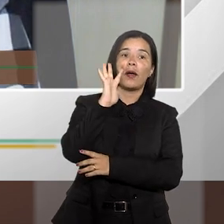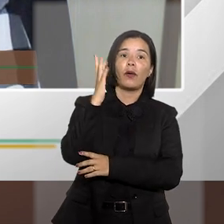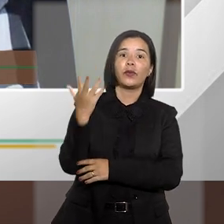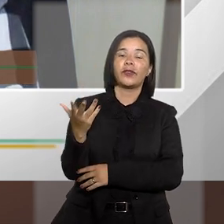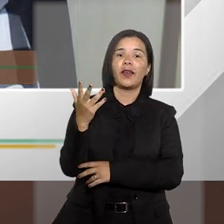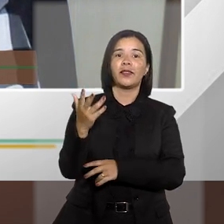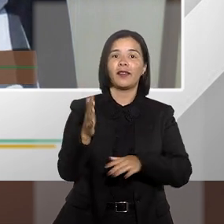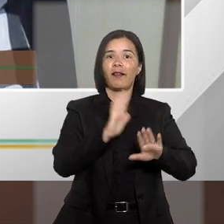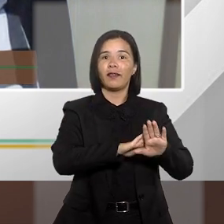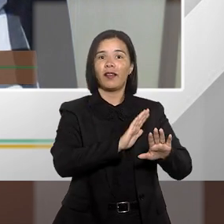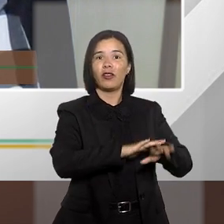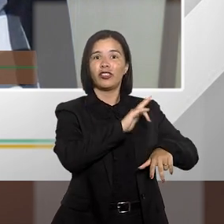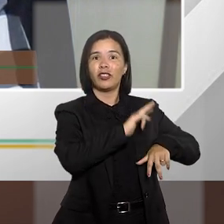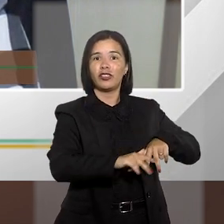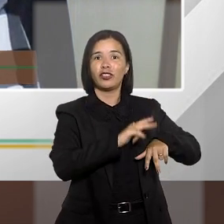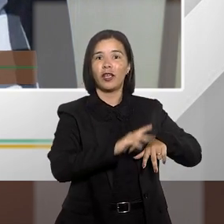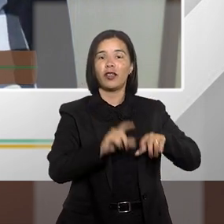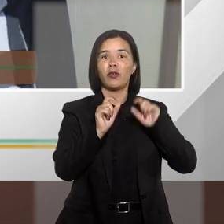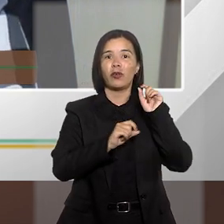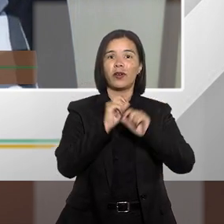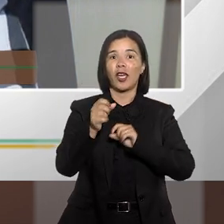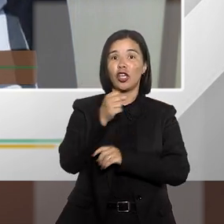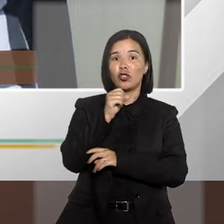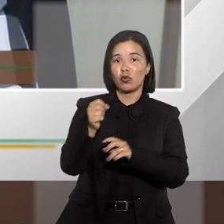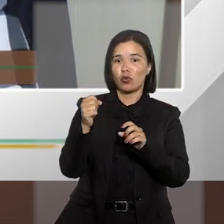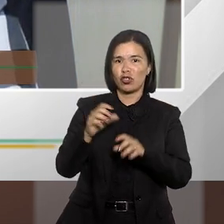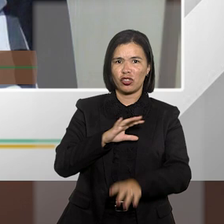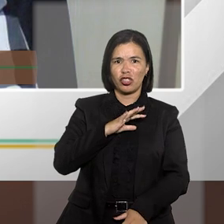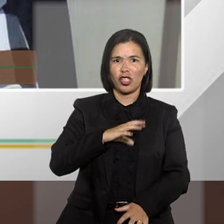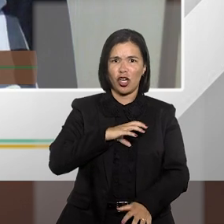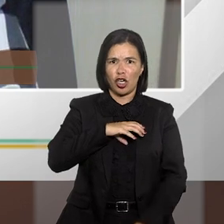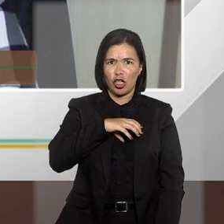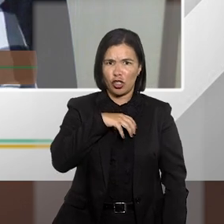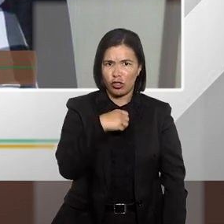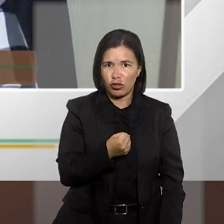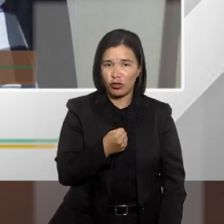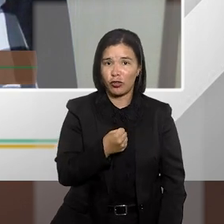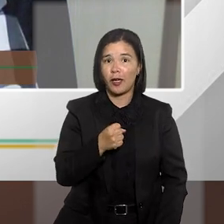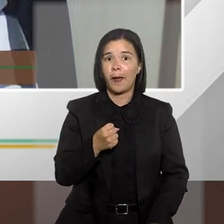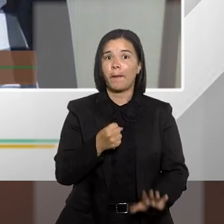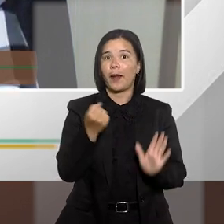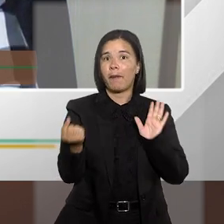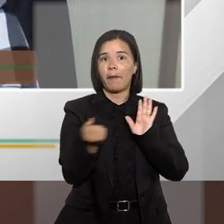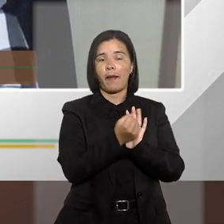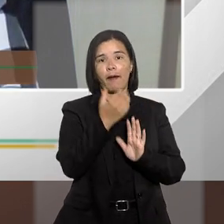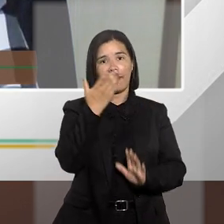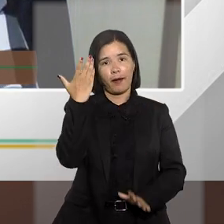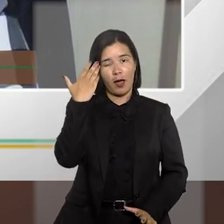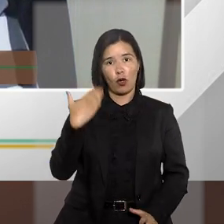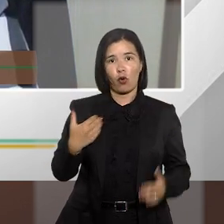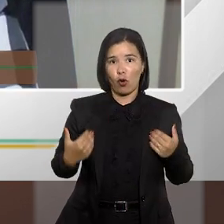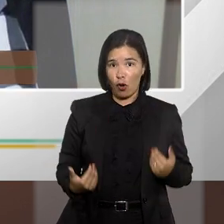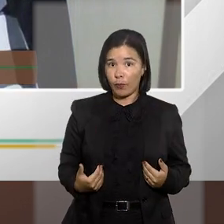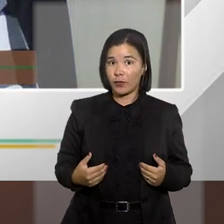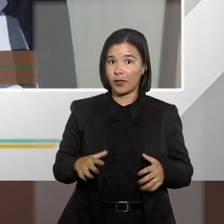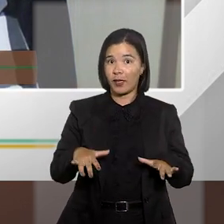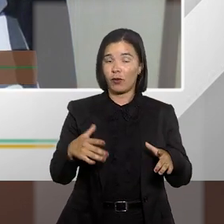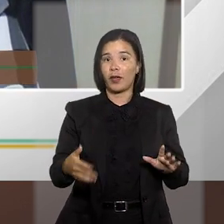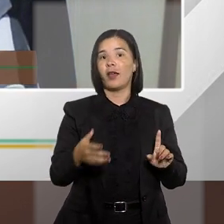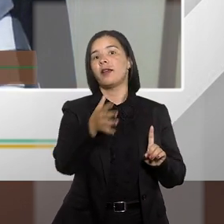ideologia de gênero é discurso de ódio. É para isso que ela existe. Ela existe para marcar corpos. E esses corpos são os